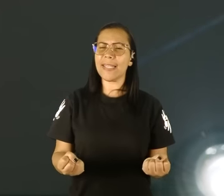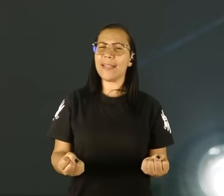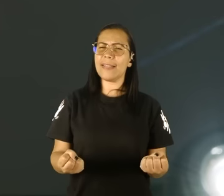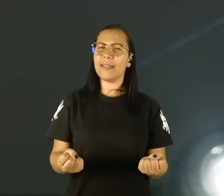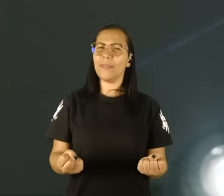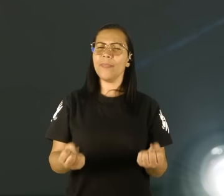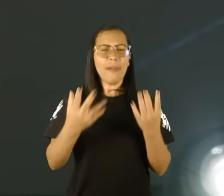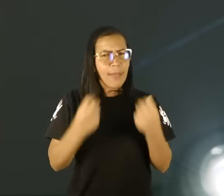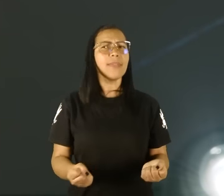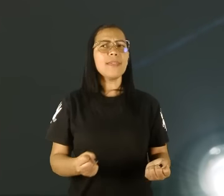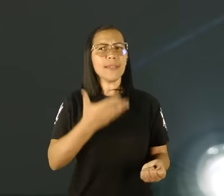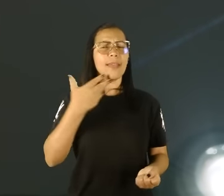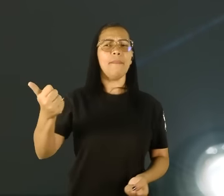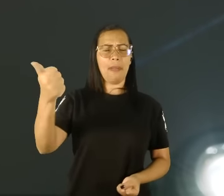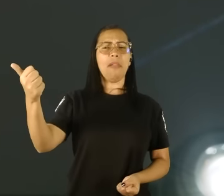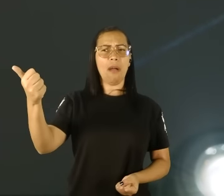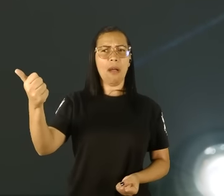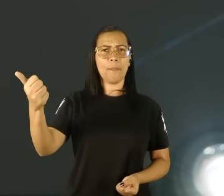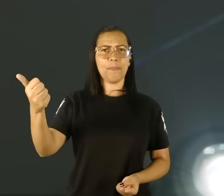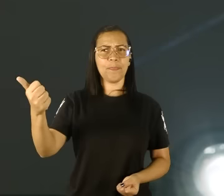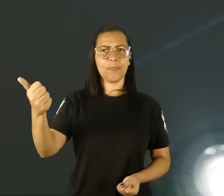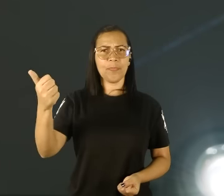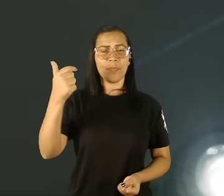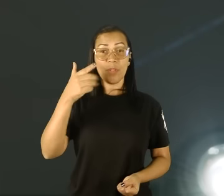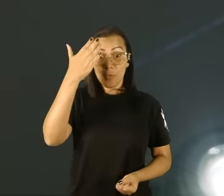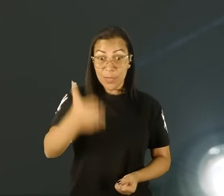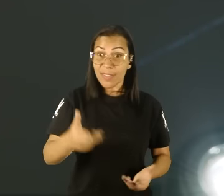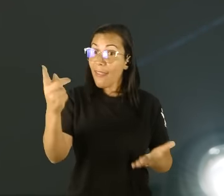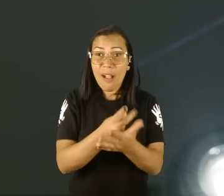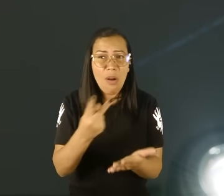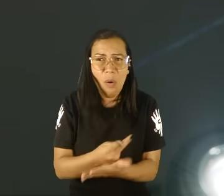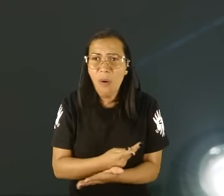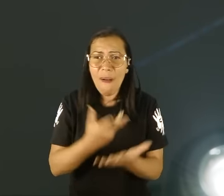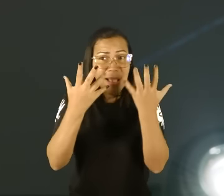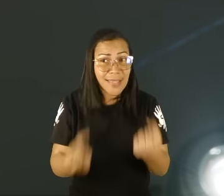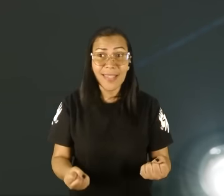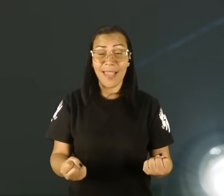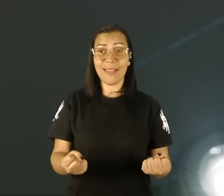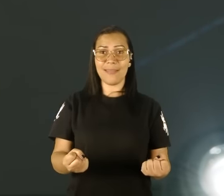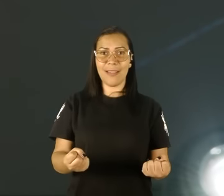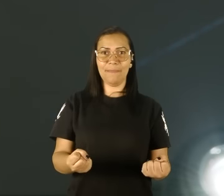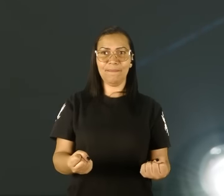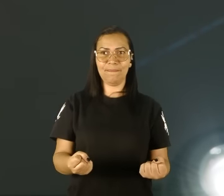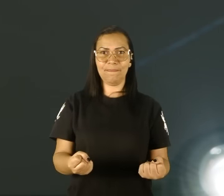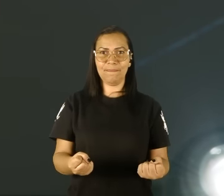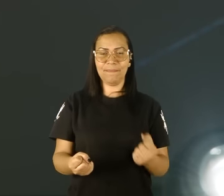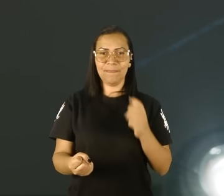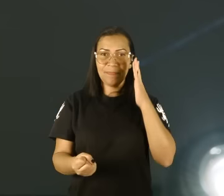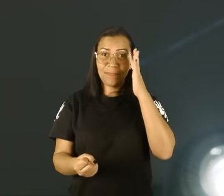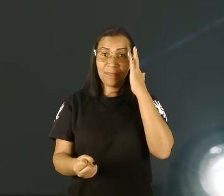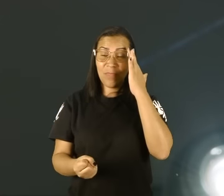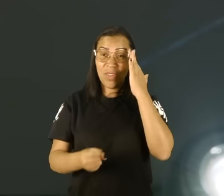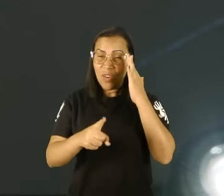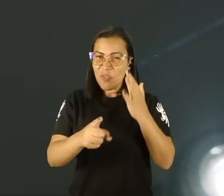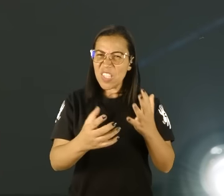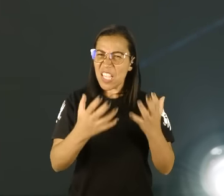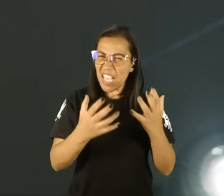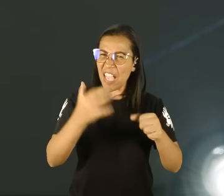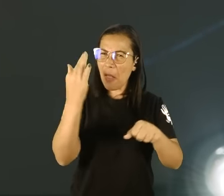aceite. Se foi leviano, aceite. Aceite, porque brigar contra o que